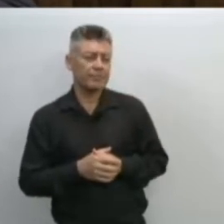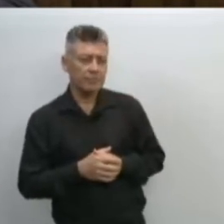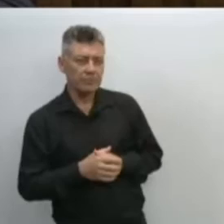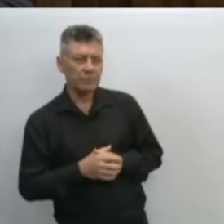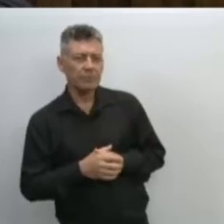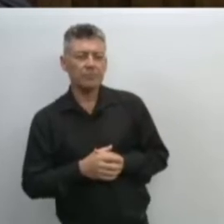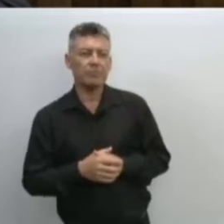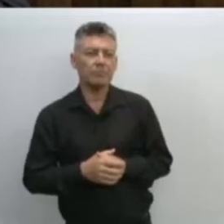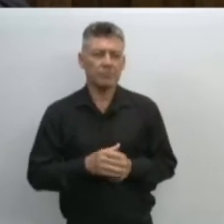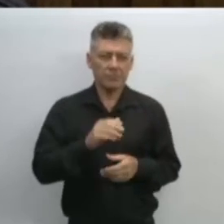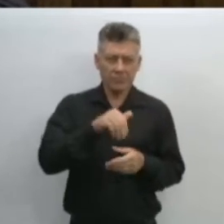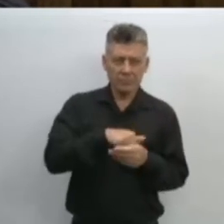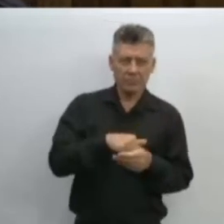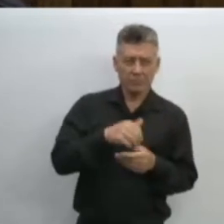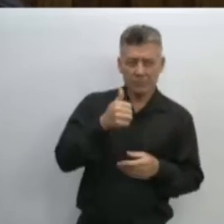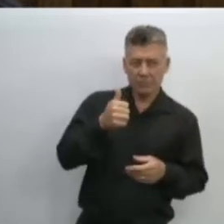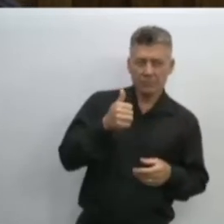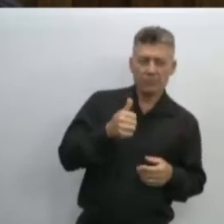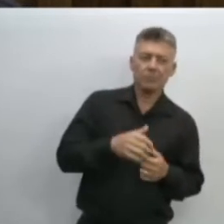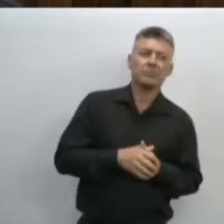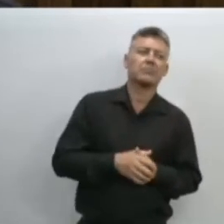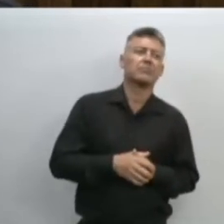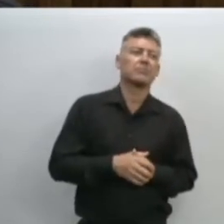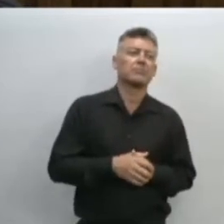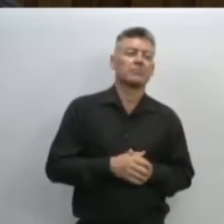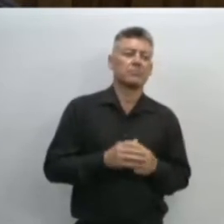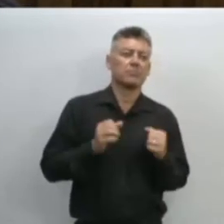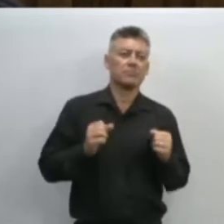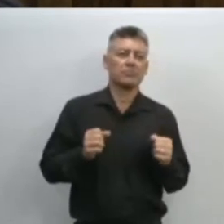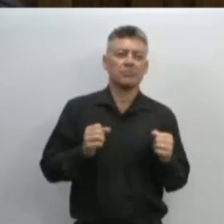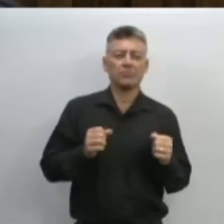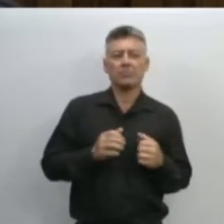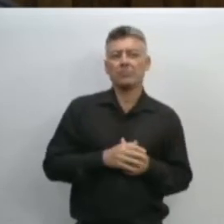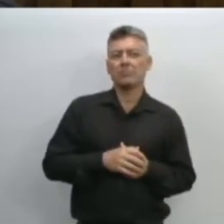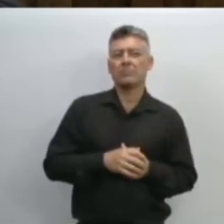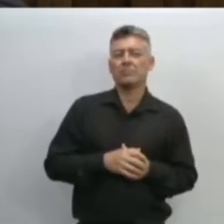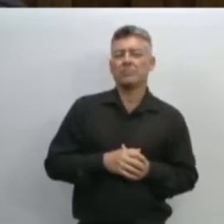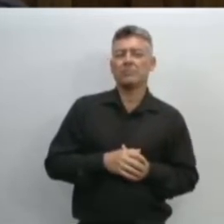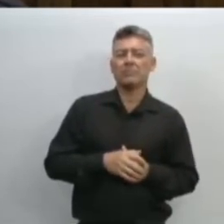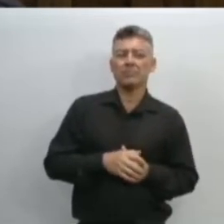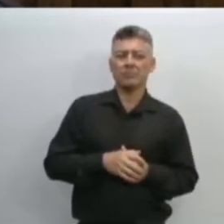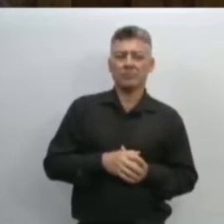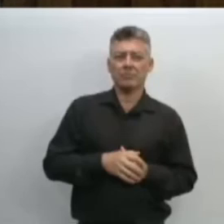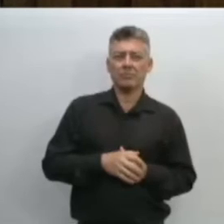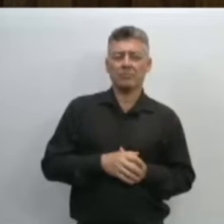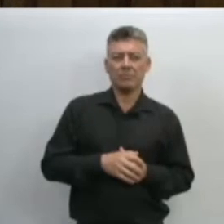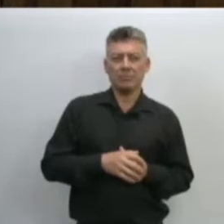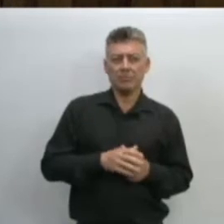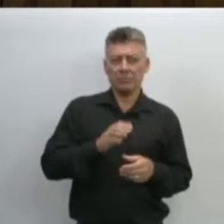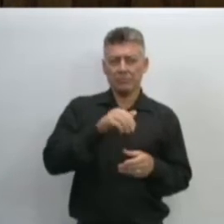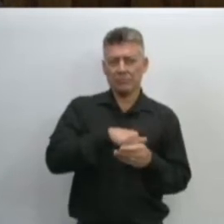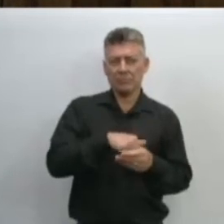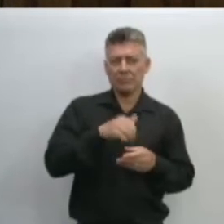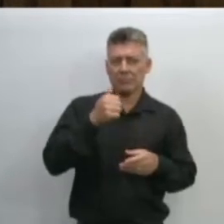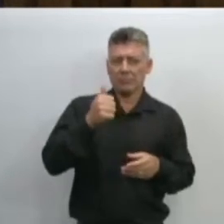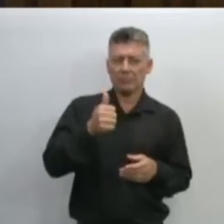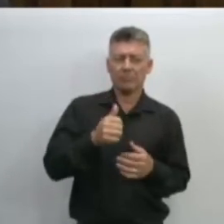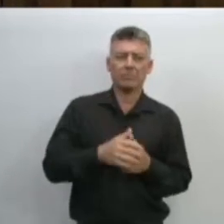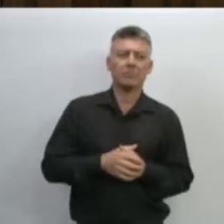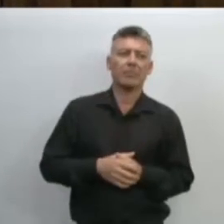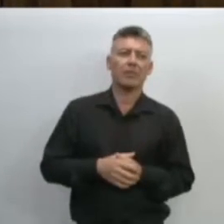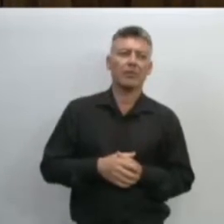perguntar. Pode votar em seguida, se a senhora quiser. Pode, tem o tempo regimental para declarar sim, o voto. Presidente. Então vamos submeter a voto. Eu já tá bom? Declarei em